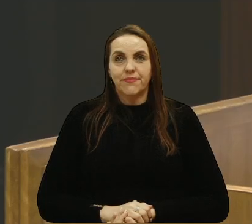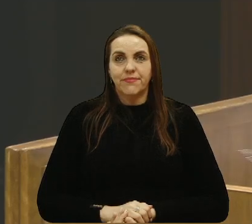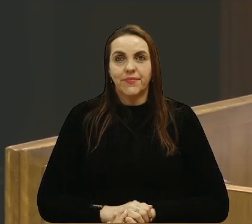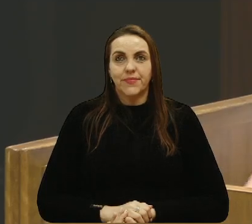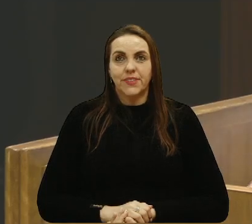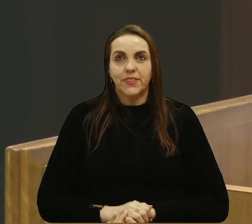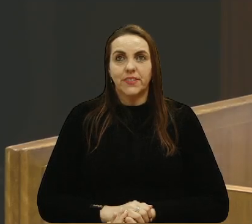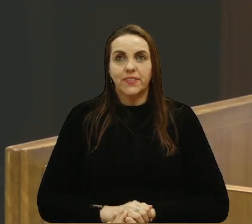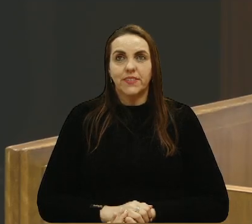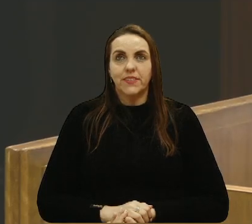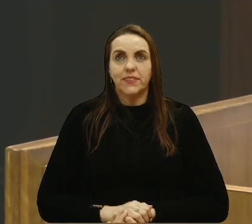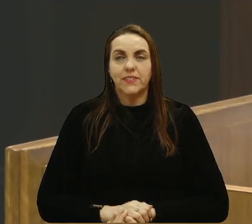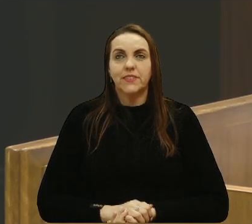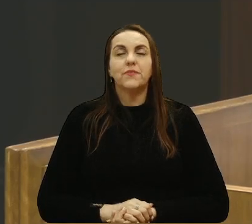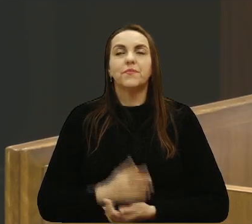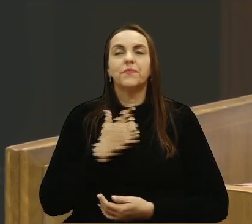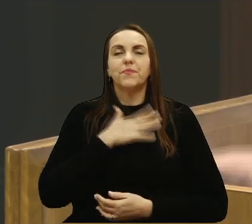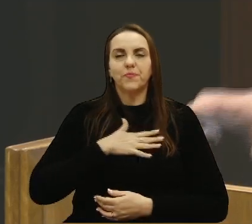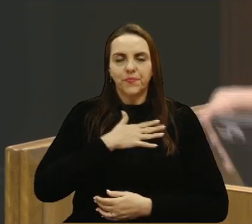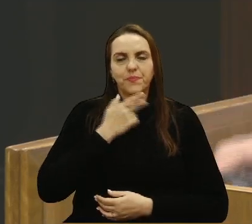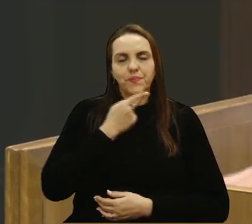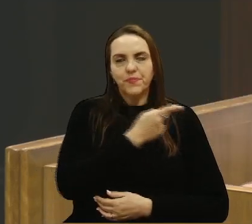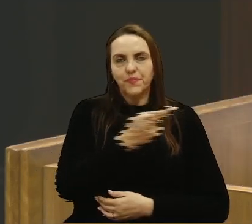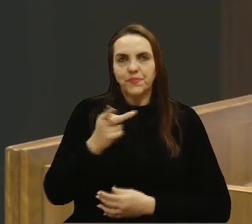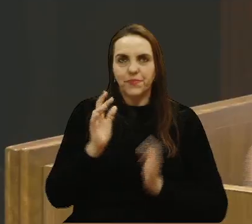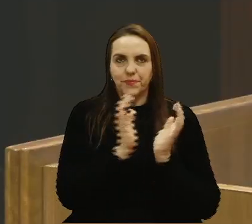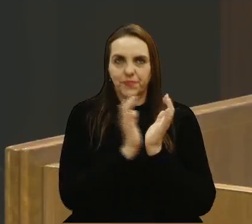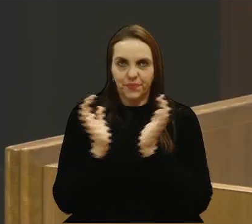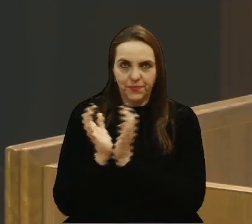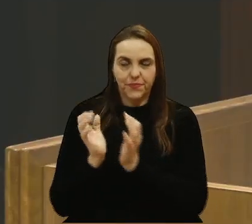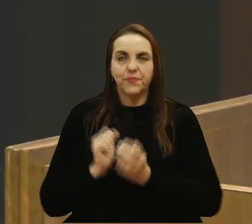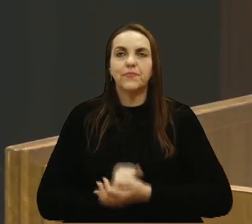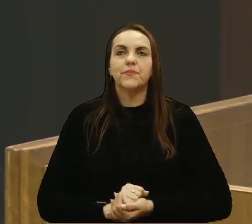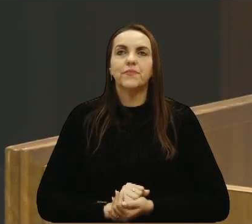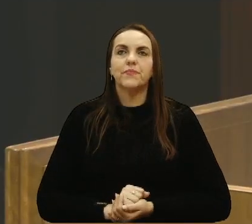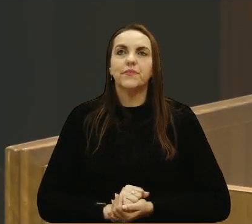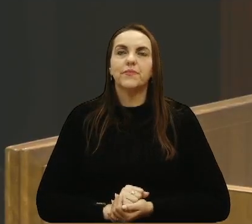gostaria de dizer aos nobres colegas